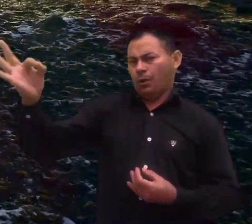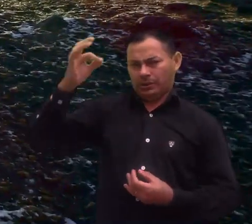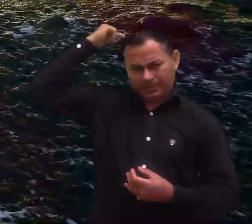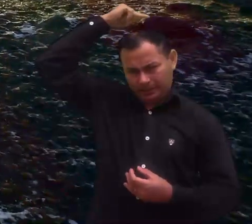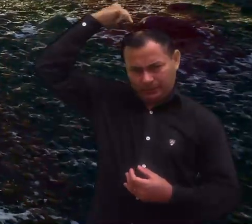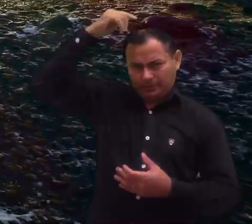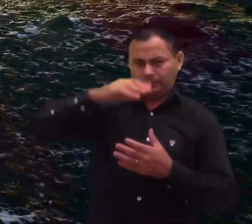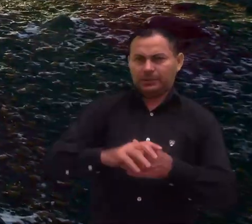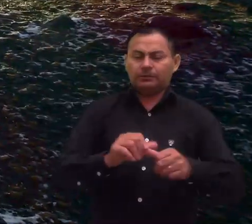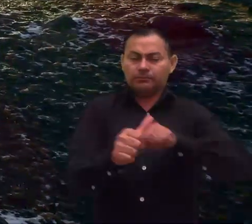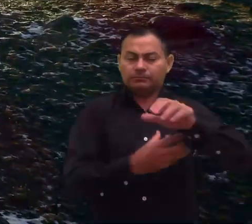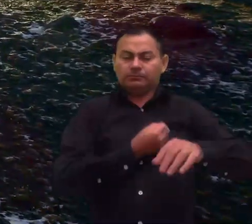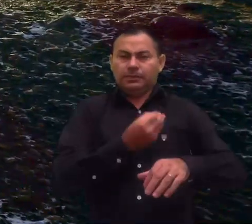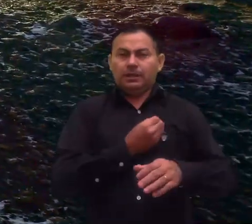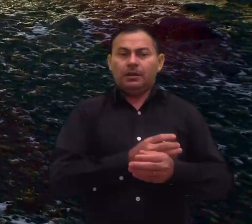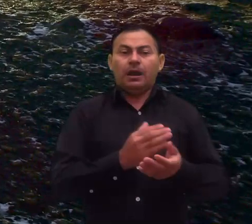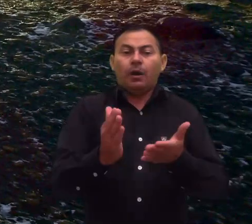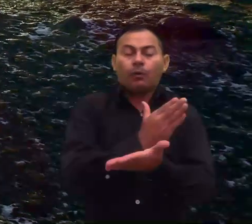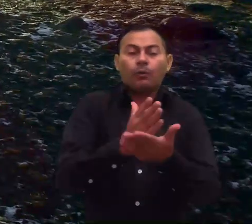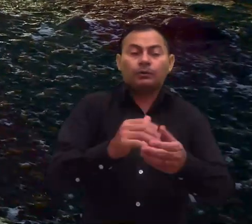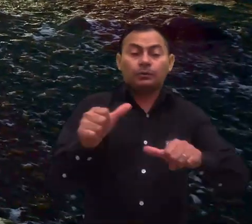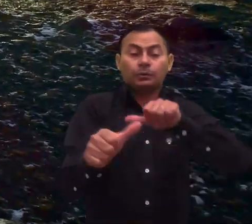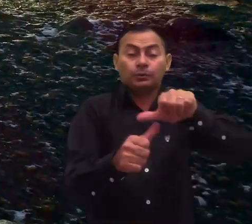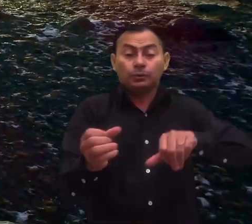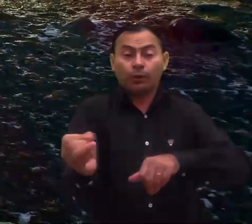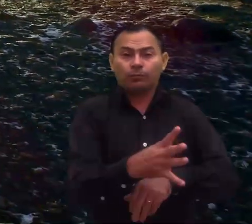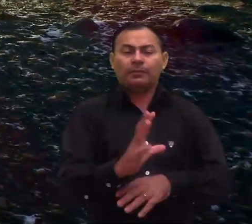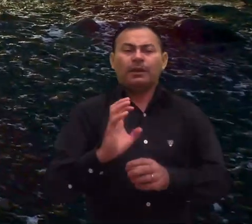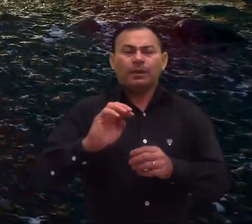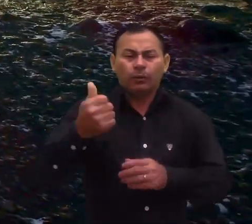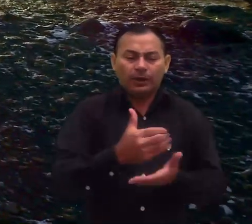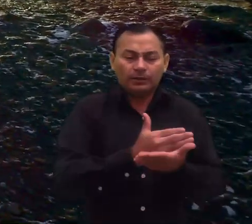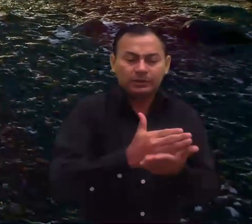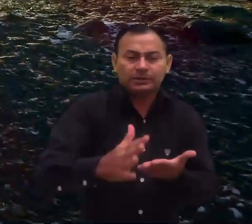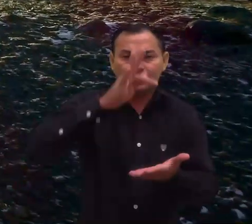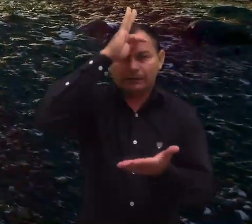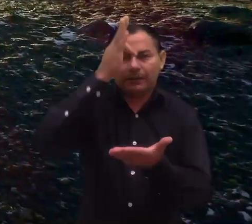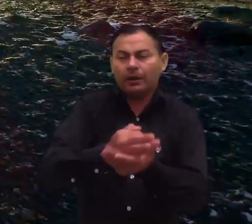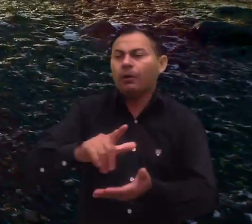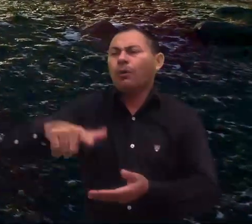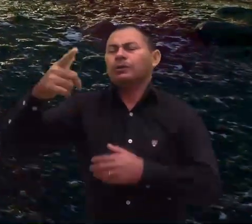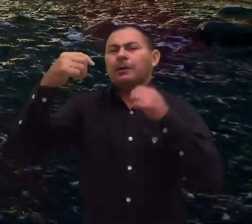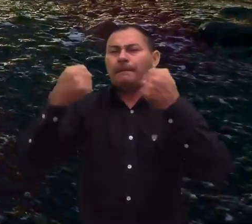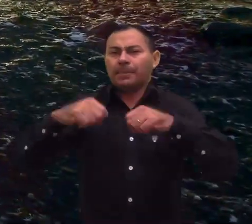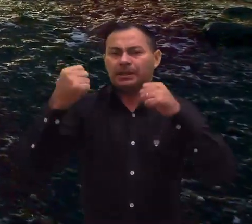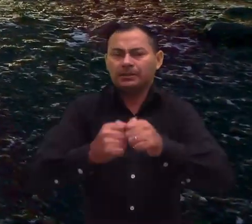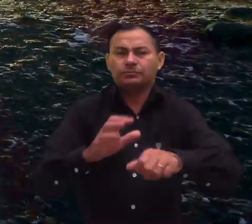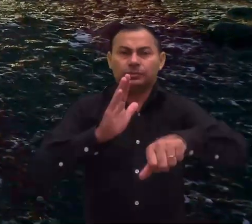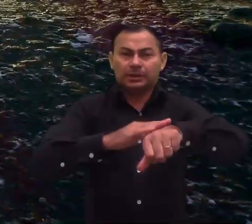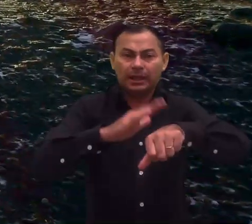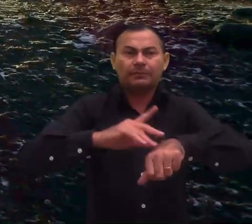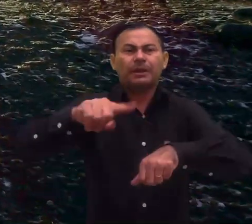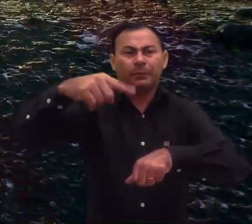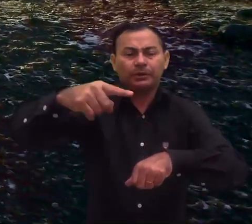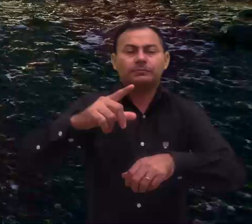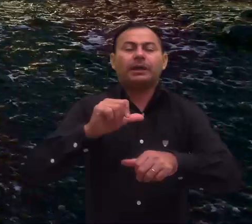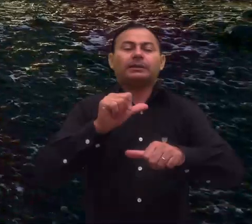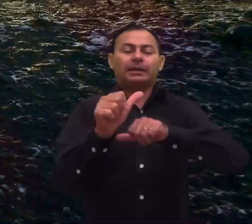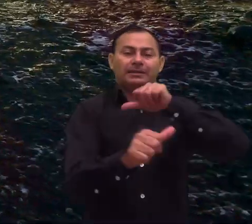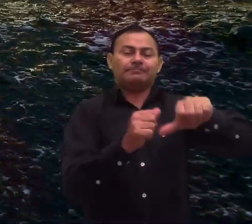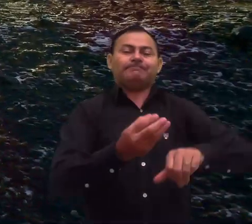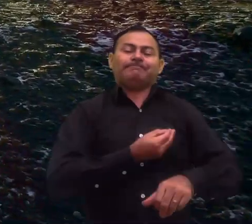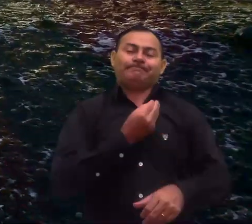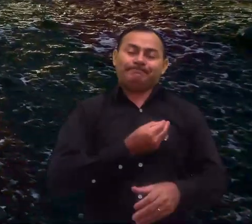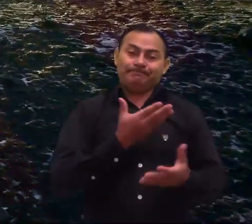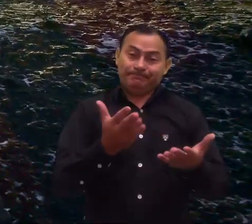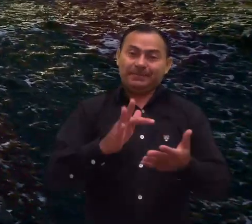pode ter diferentes durações. Para alguns, o novo nascimento ocorre quase que no início da fé. Outros precisam de um tempo